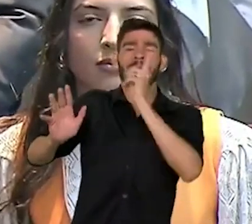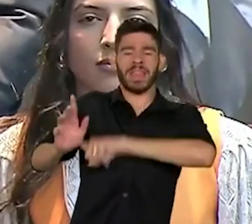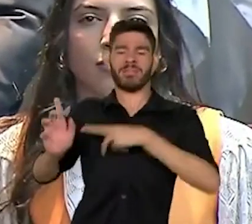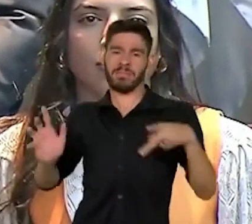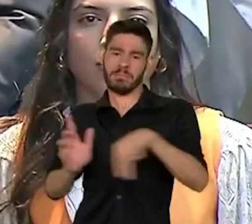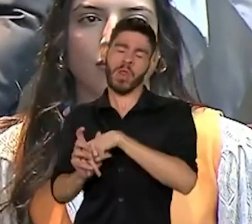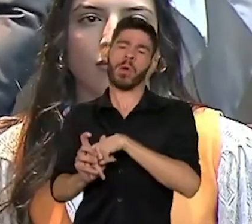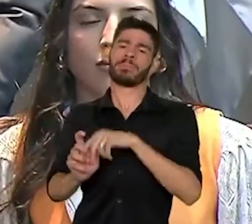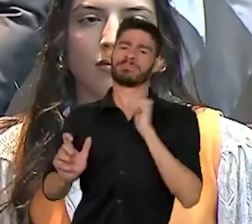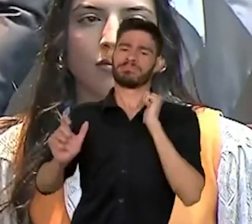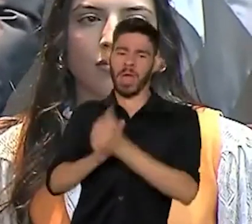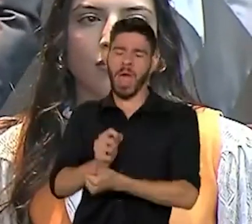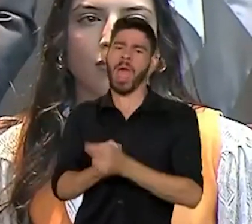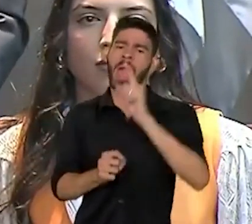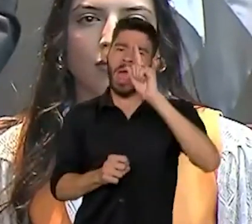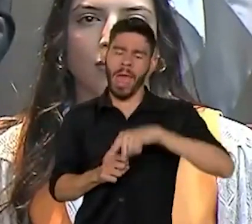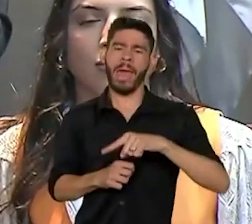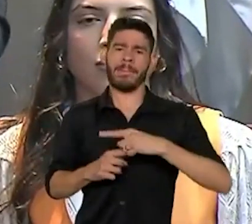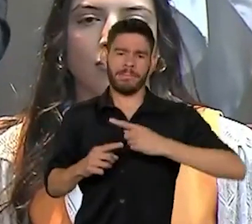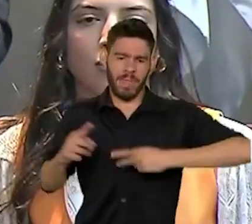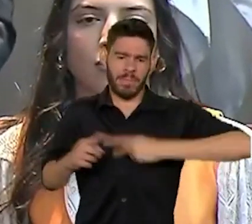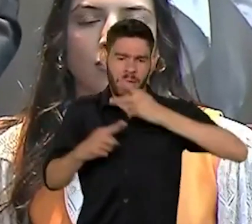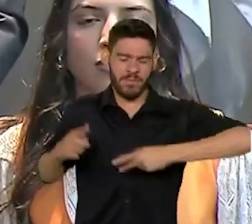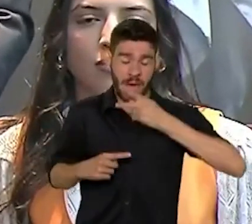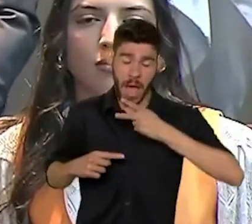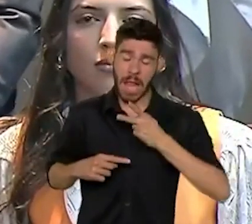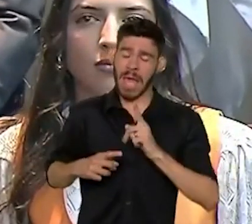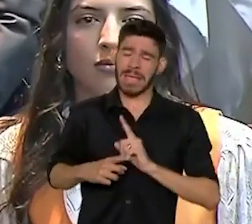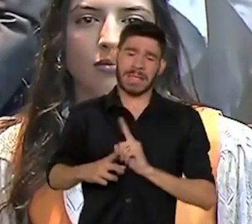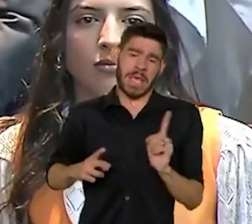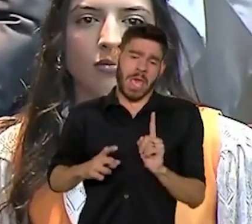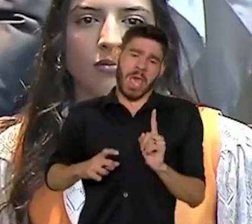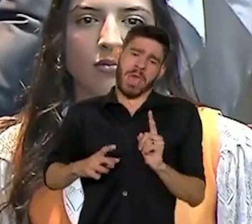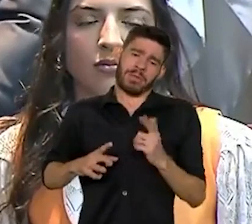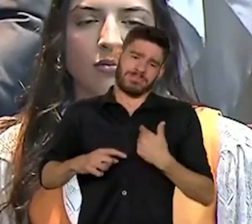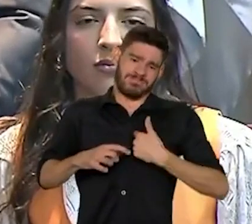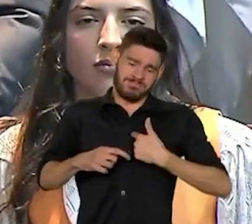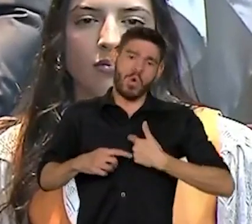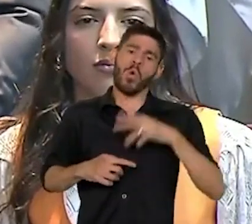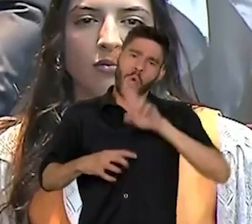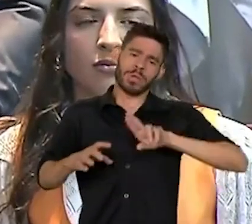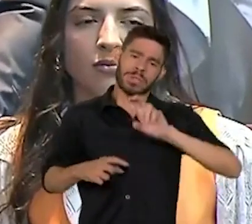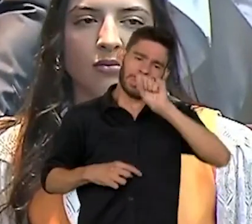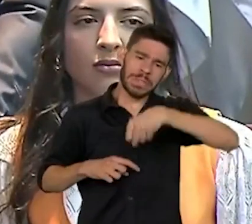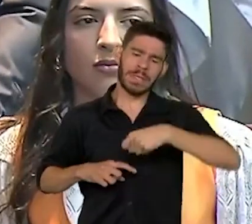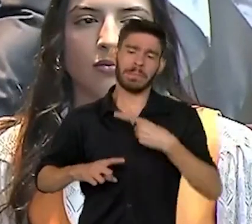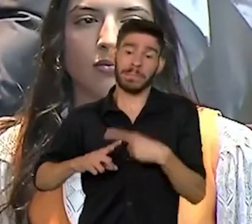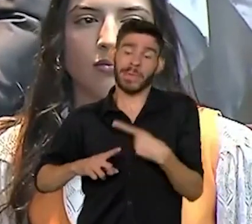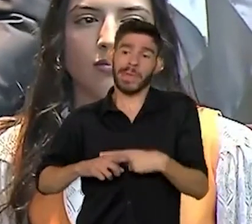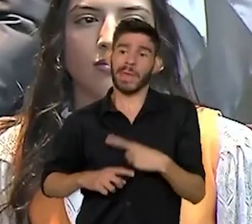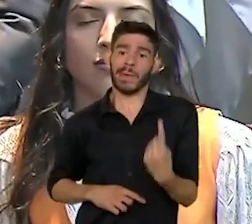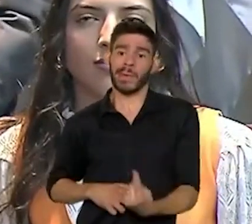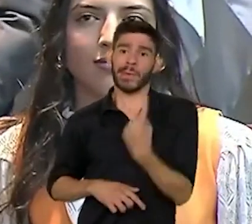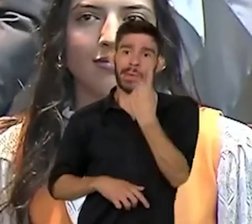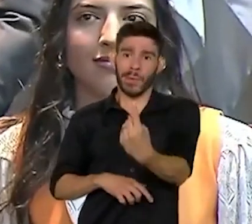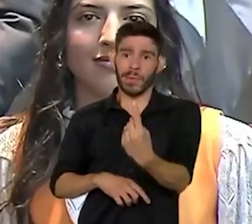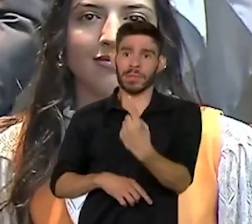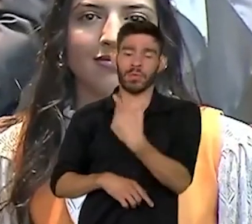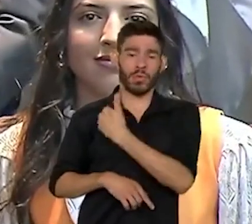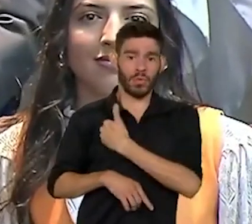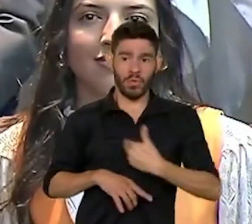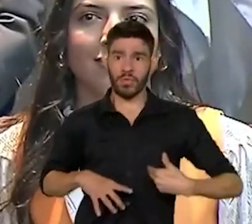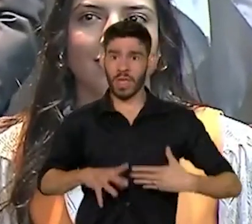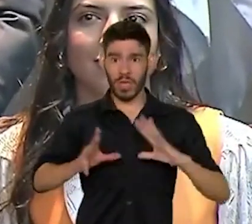sejam consideradas recursos primários de oratória, eu não resisto de usá-las. Isso por um simples motivo: todo governo é um